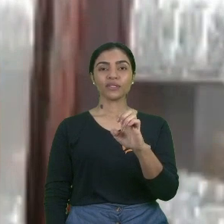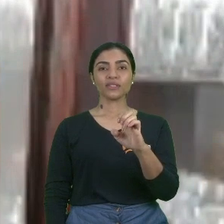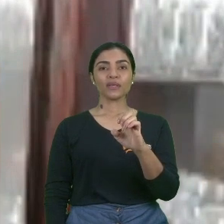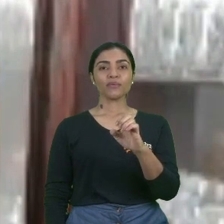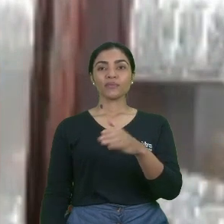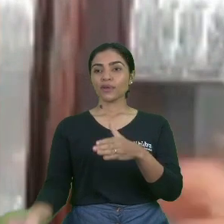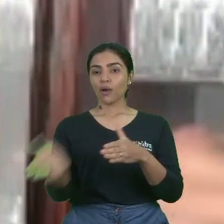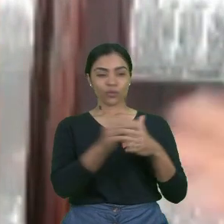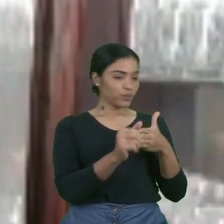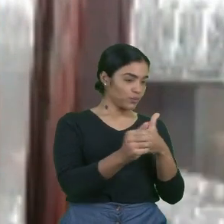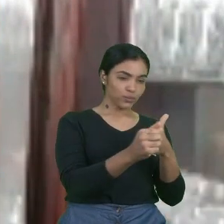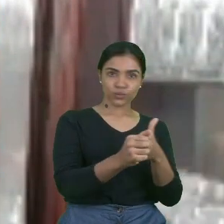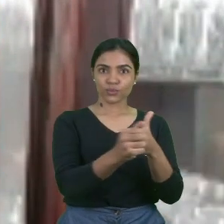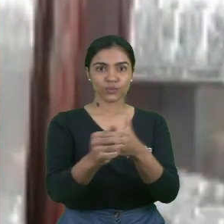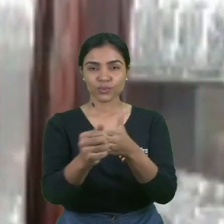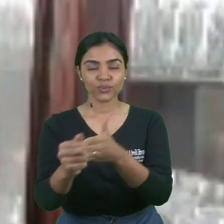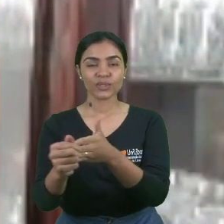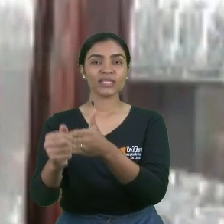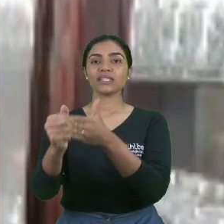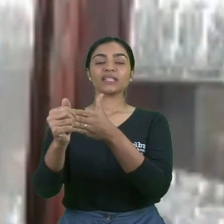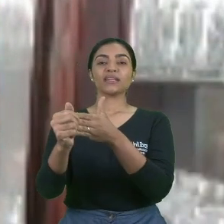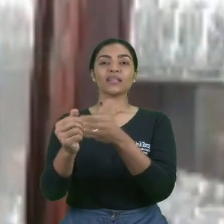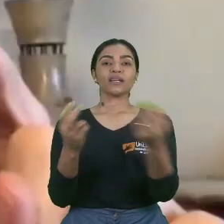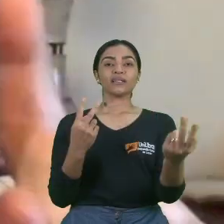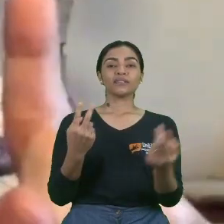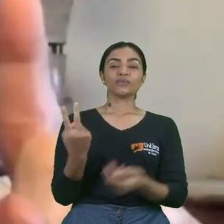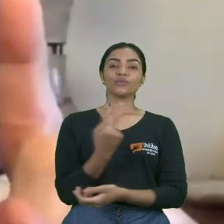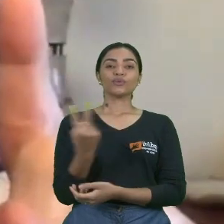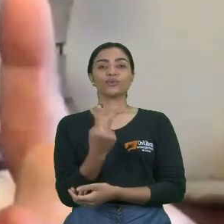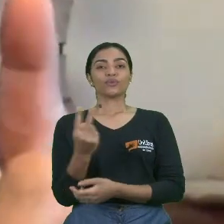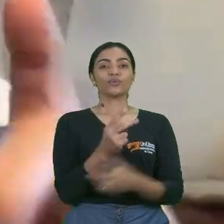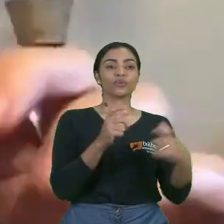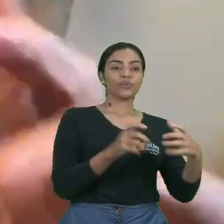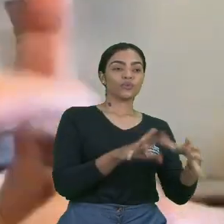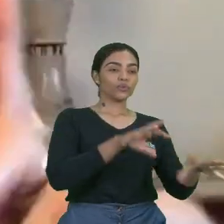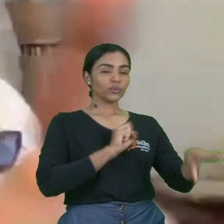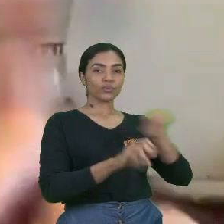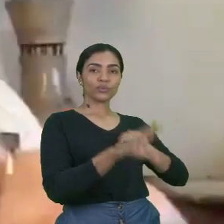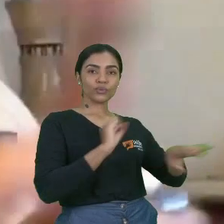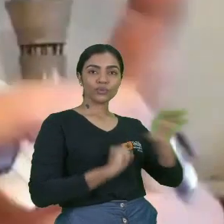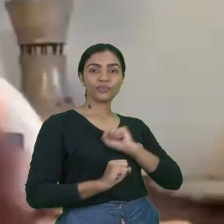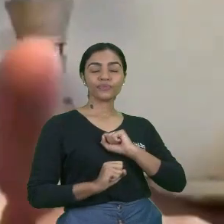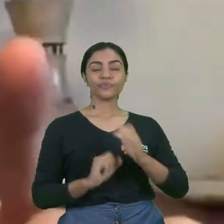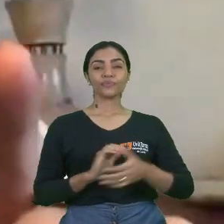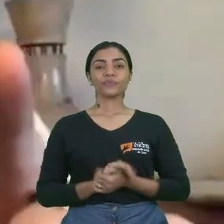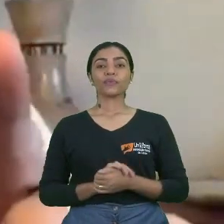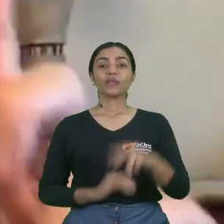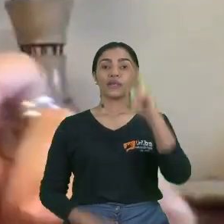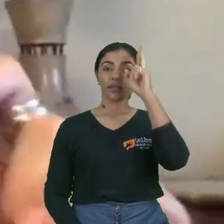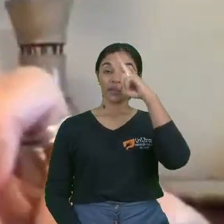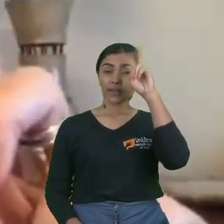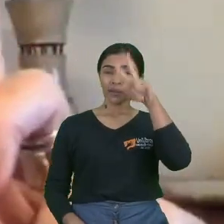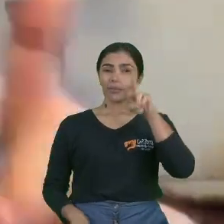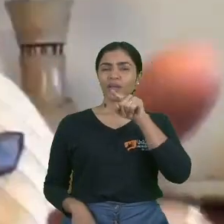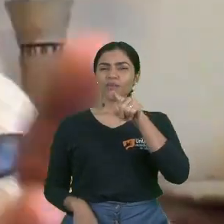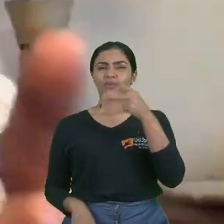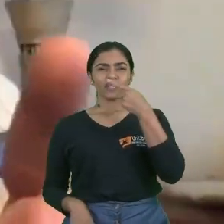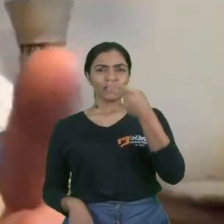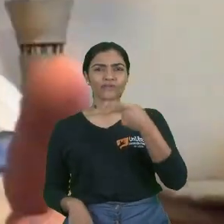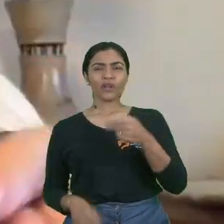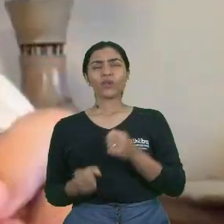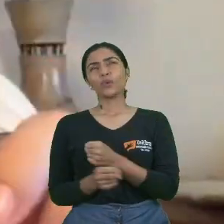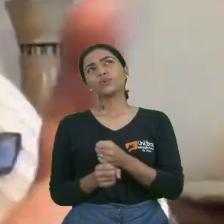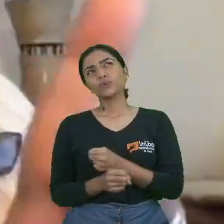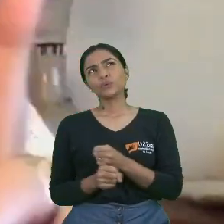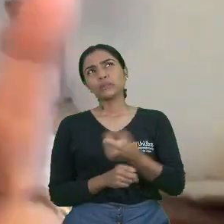carona lingerie por uma denúncia telefone é eu queria ter eu me lembrei quando você falava no indique